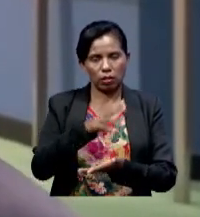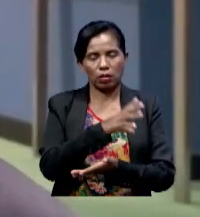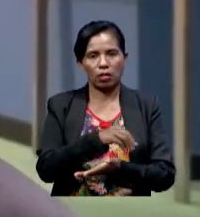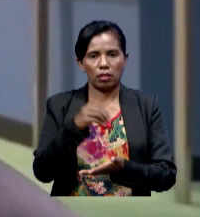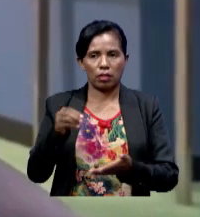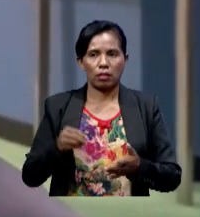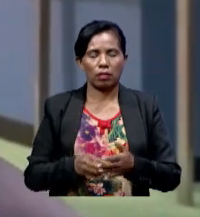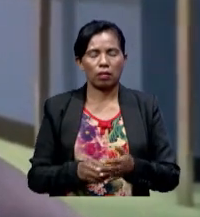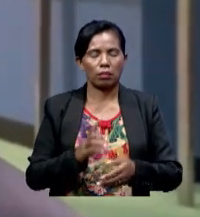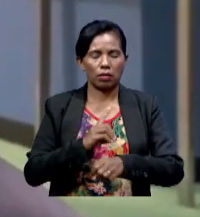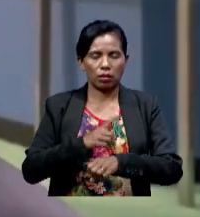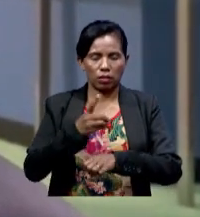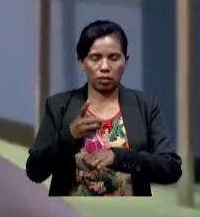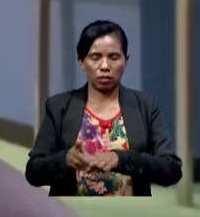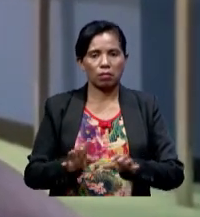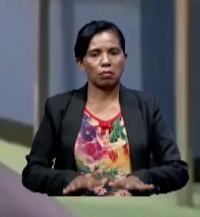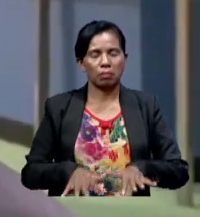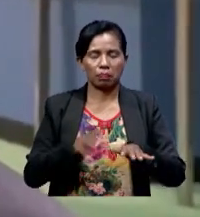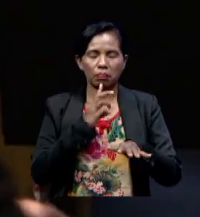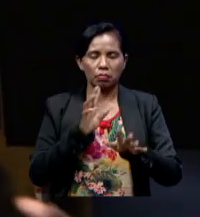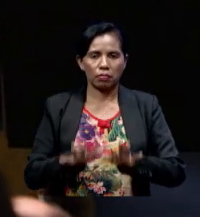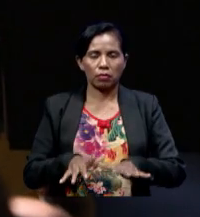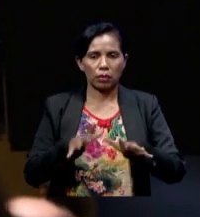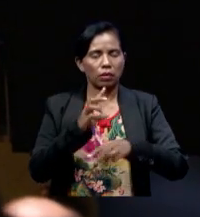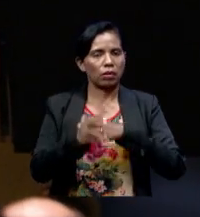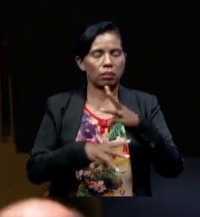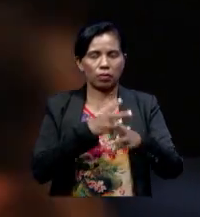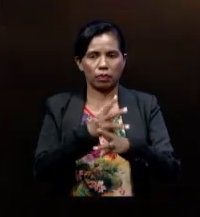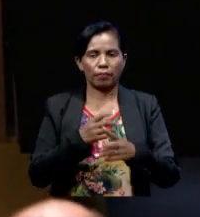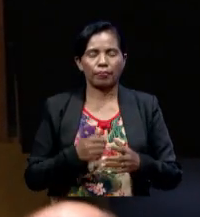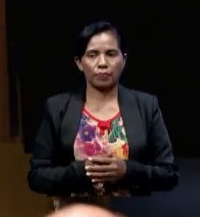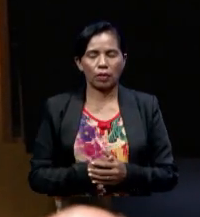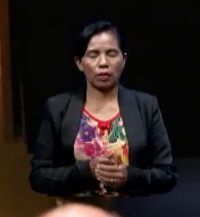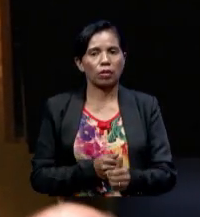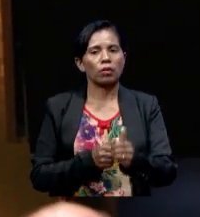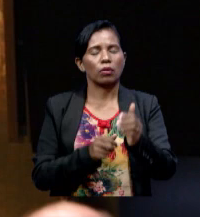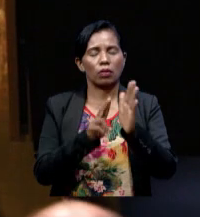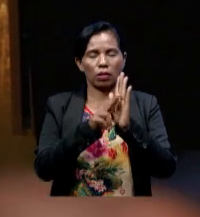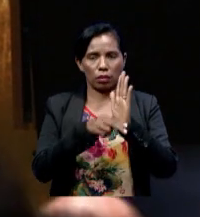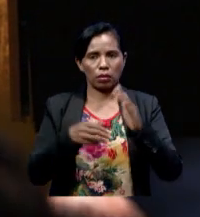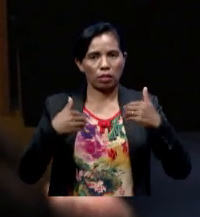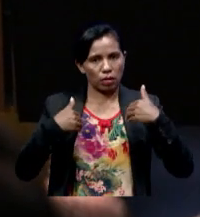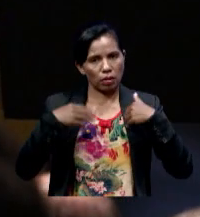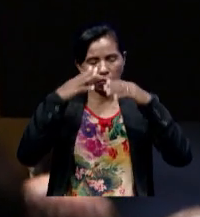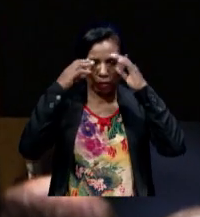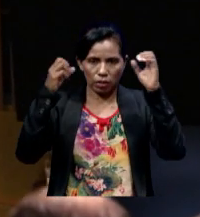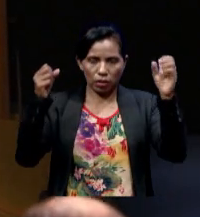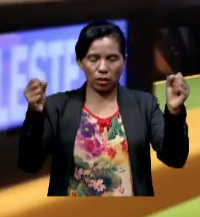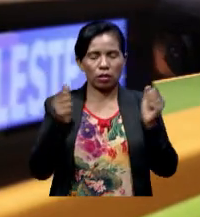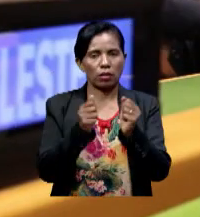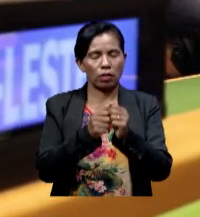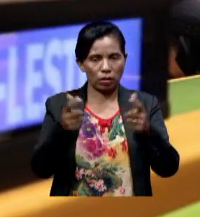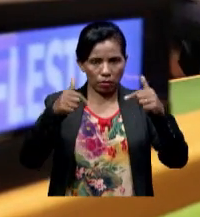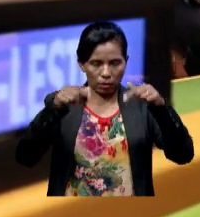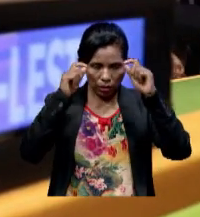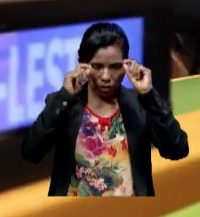e inundações graves que se repetem em todo o mundo. Enquanto tuir horário nebe iha, Presidente da República ho delegação se fila mai